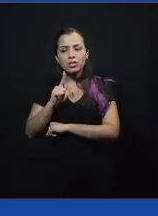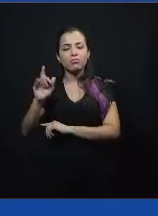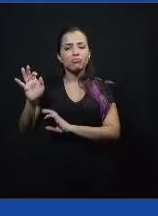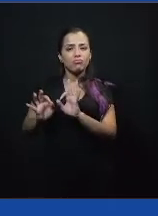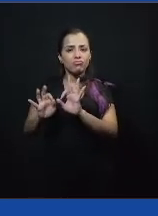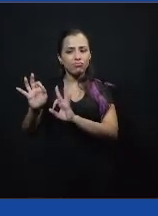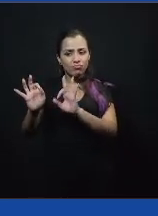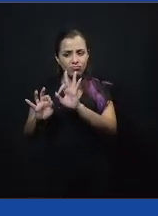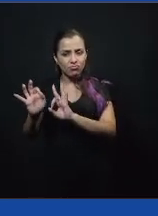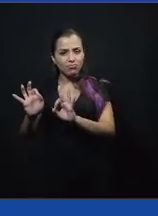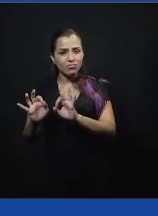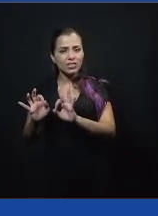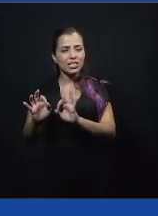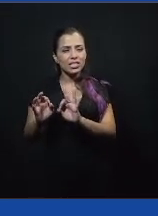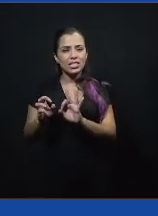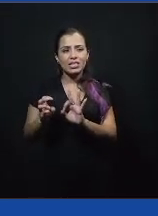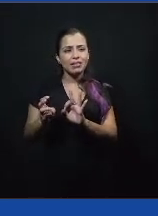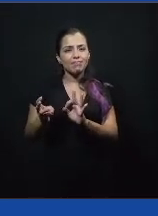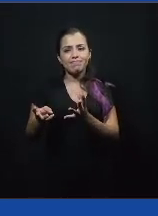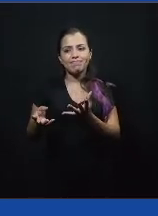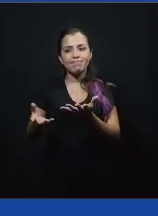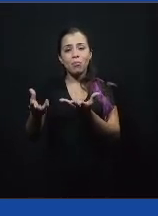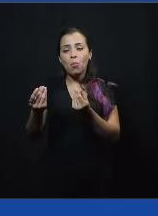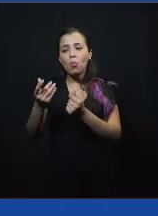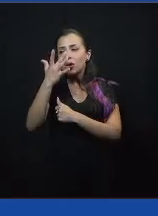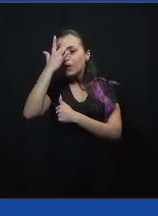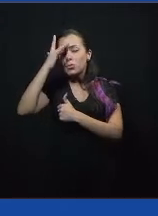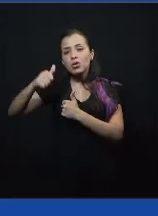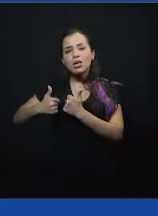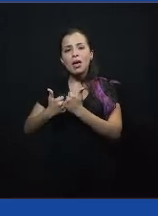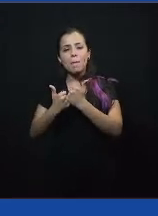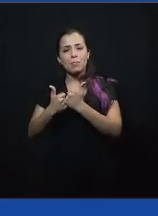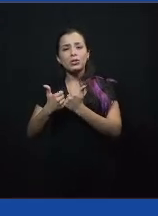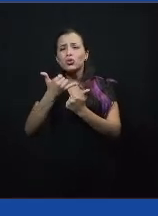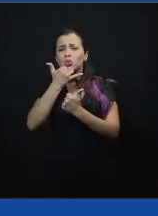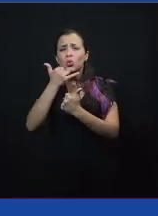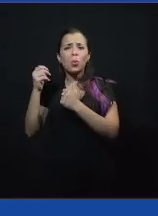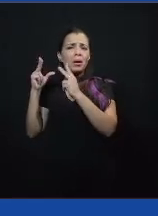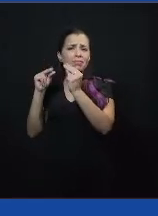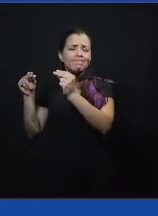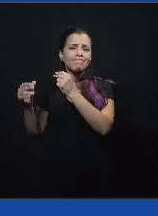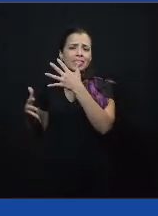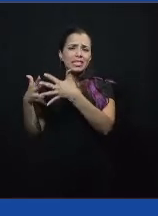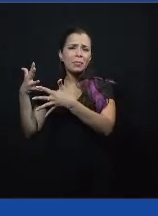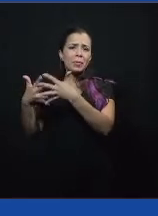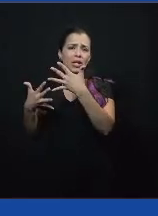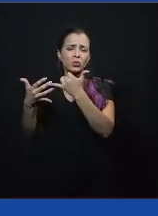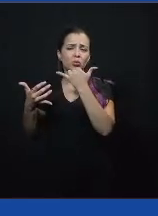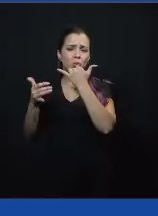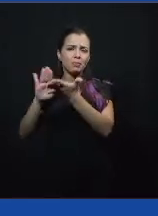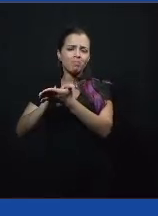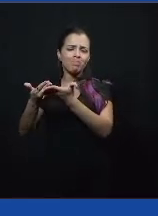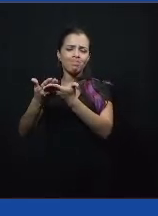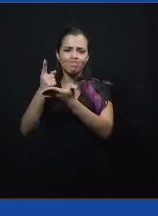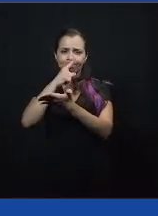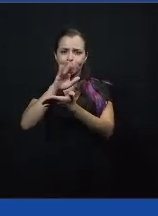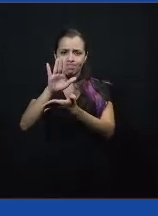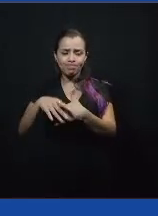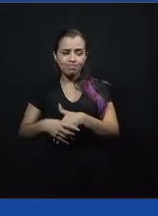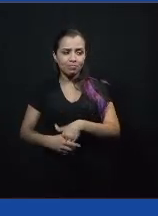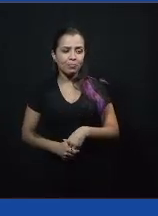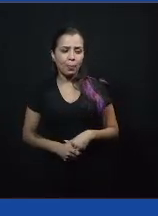slides com três mulheres maravilhosas que atuam nesse mundo Ah que bom participar de tudo isso foi bem